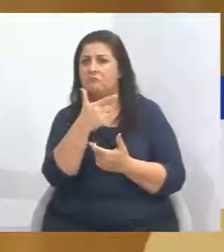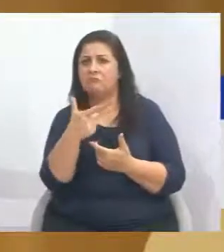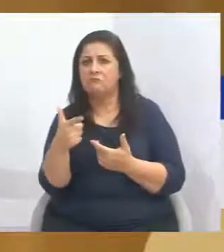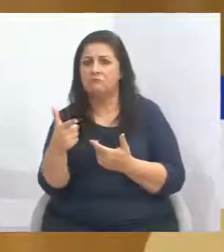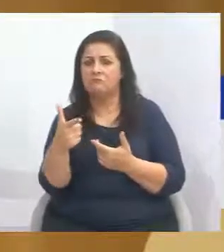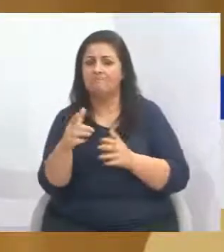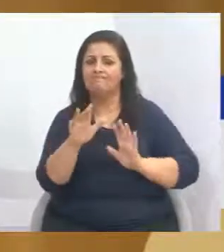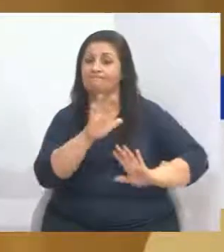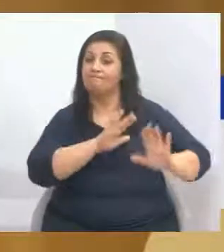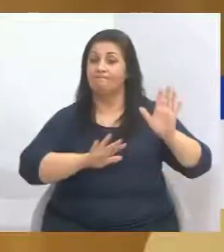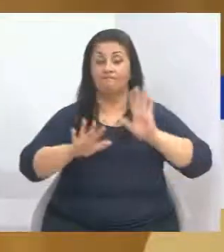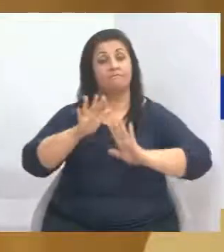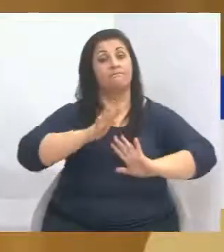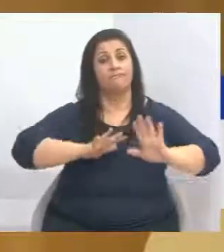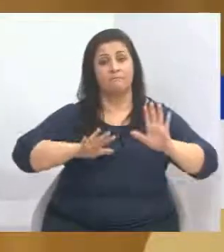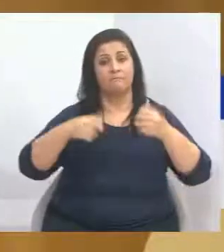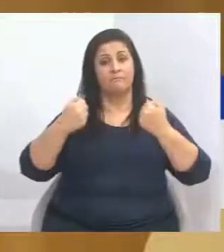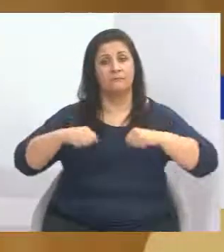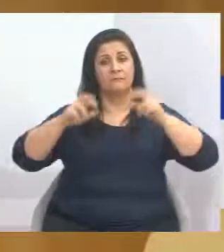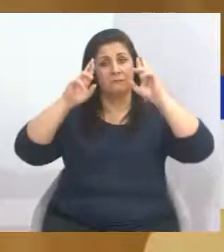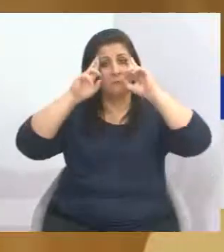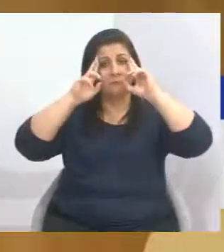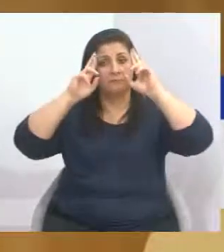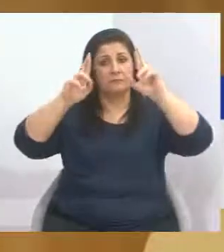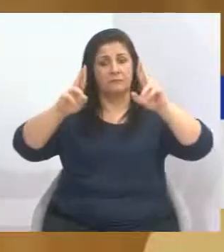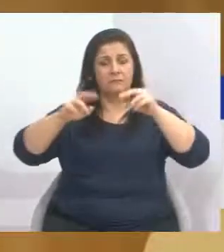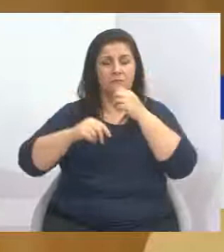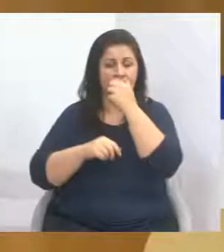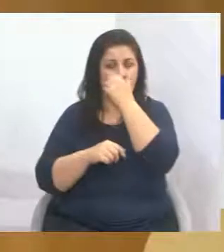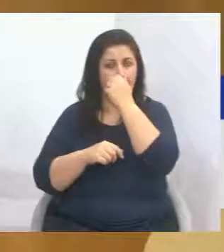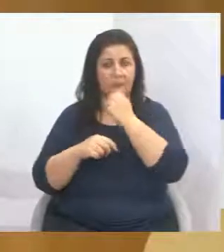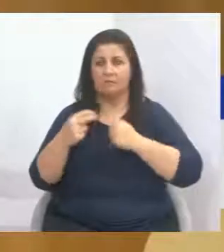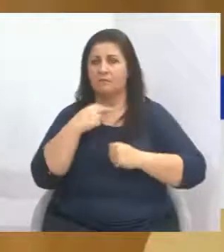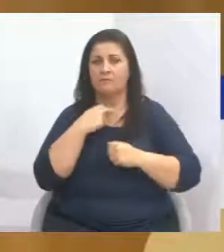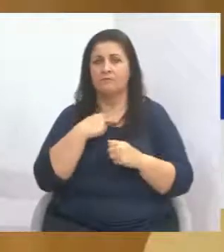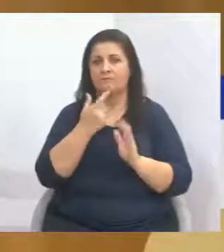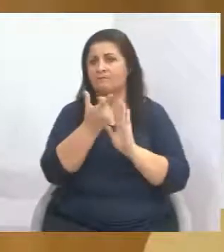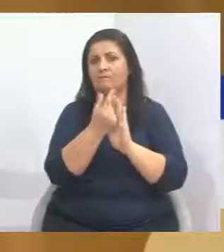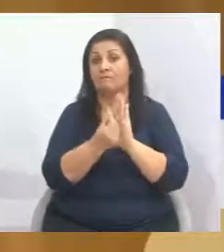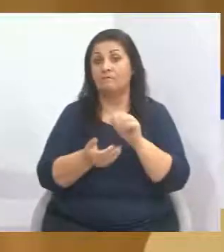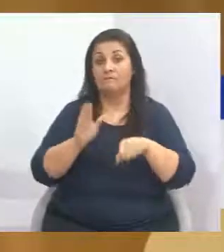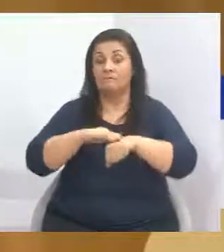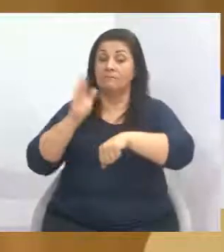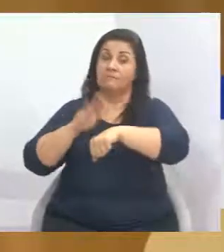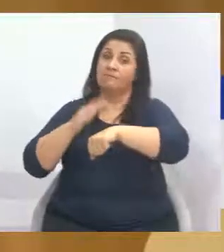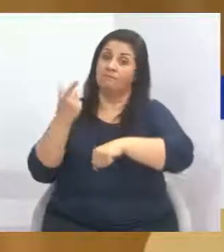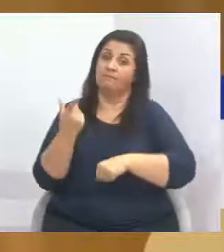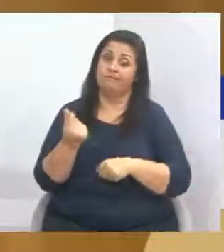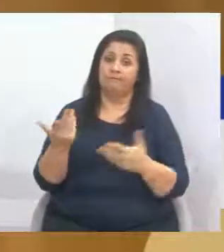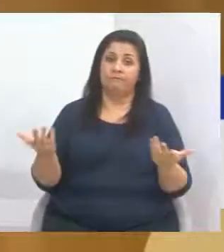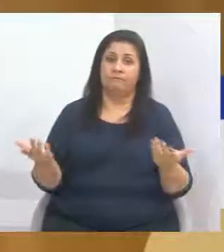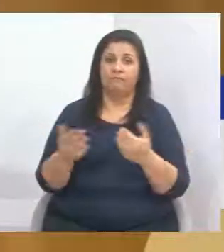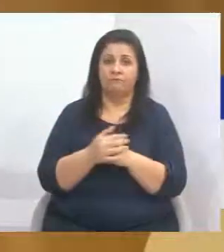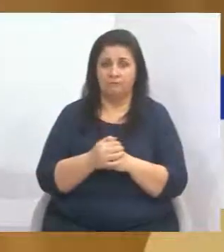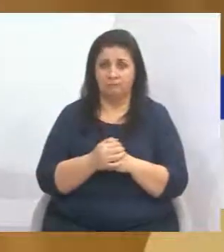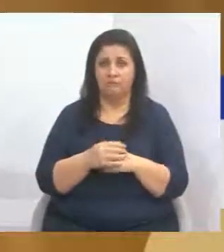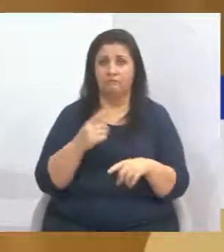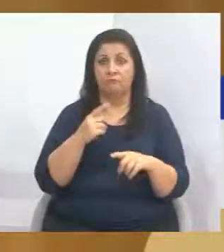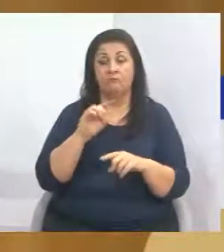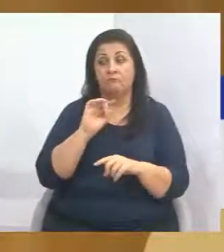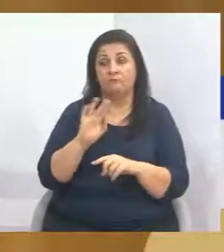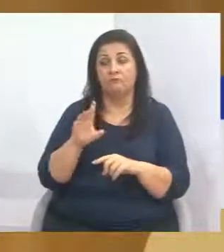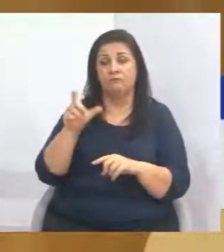devido cuidado, devendo ser respeitado o não aumento da despesa na propositora de leis de iniciativa exclusiva do